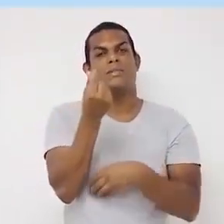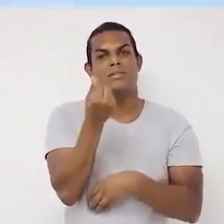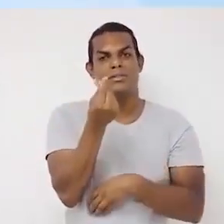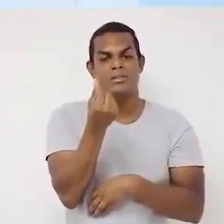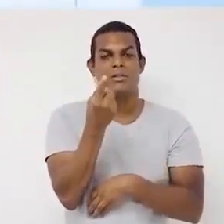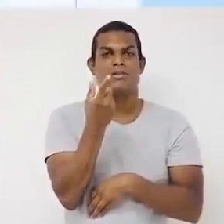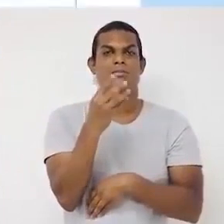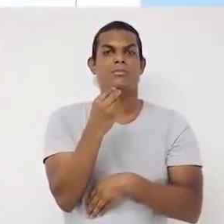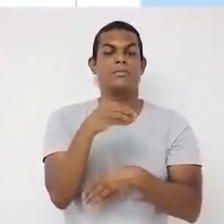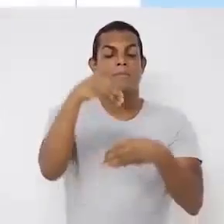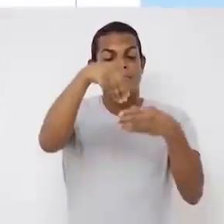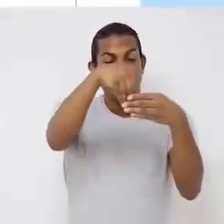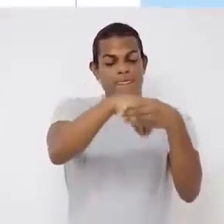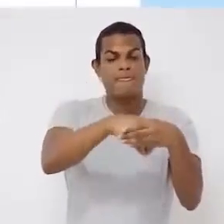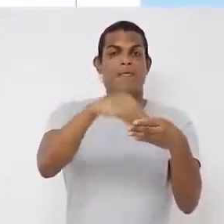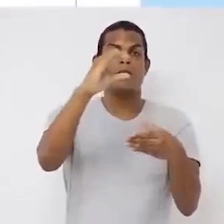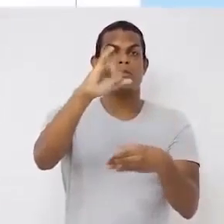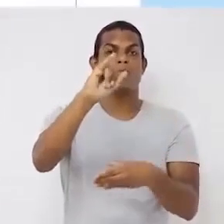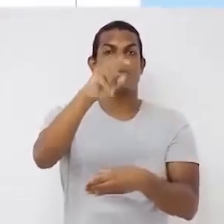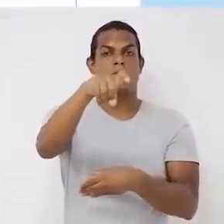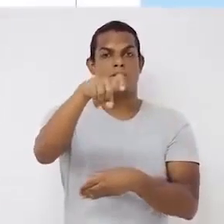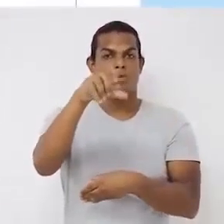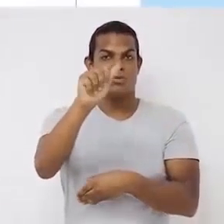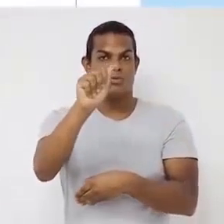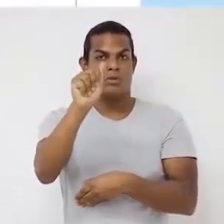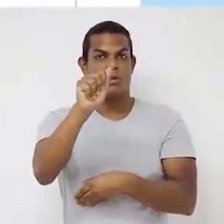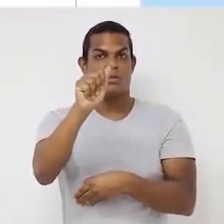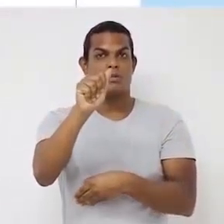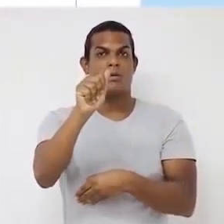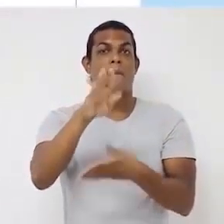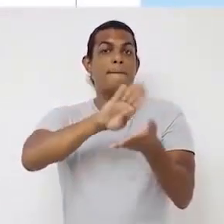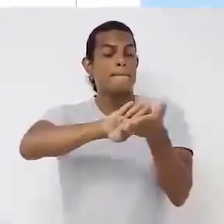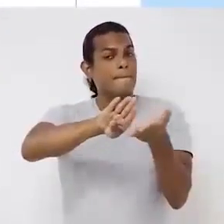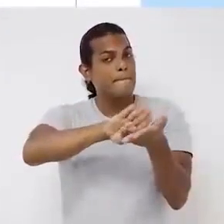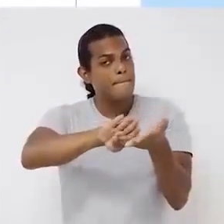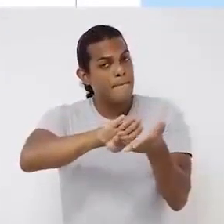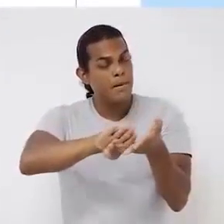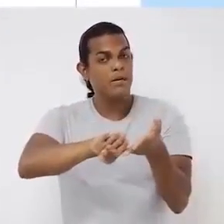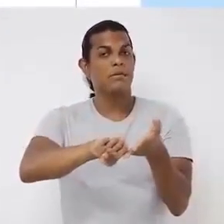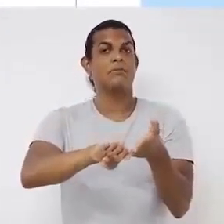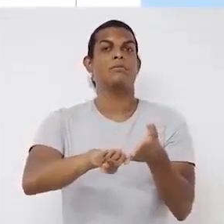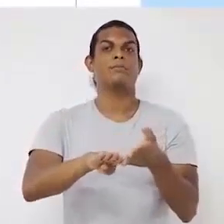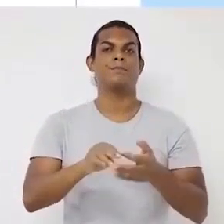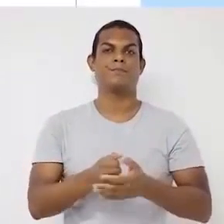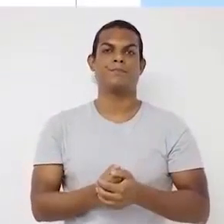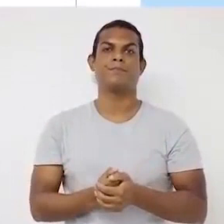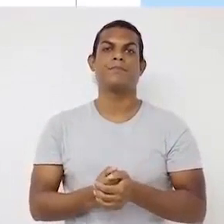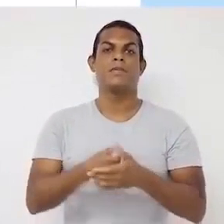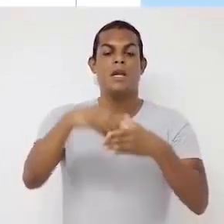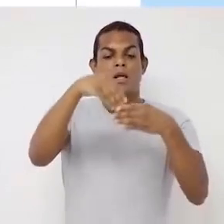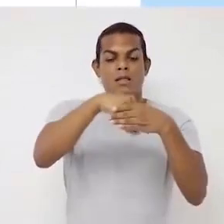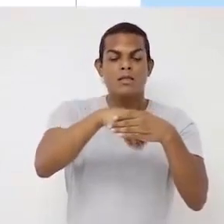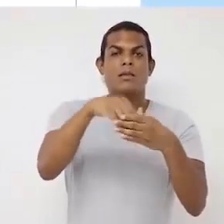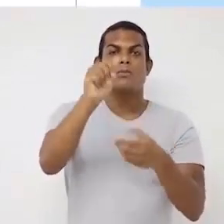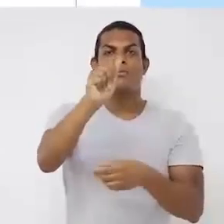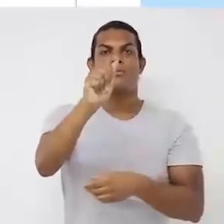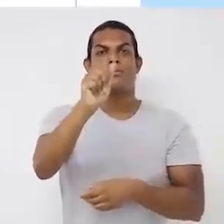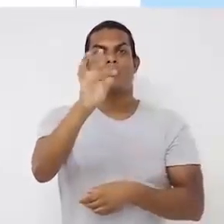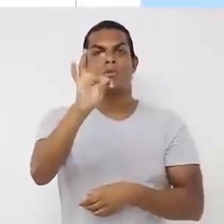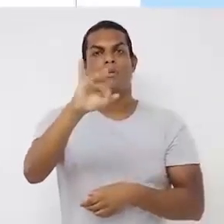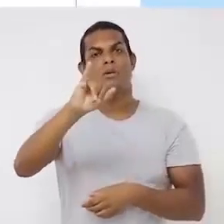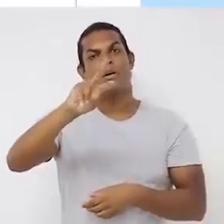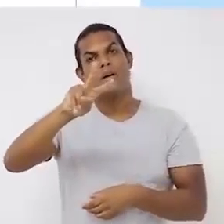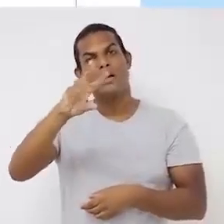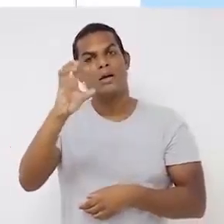em caixa, então na conta caixa, banco ou equivalentes à caixa, dentro do ativo circulante.